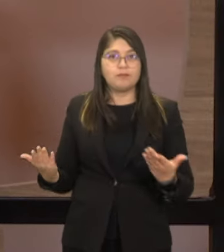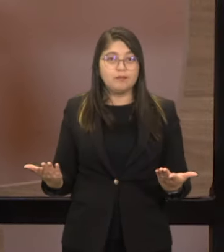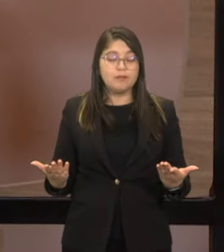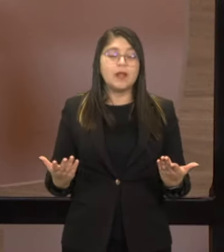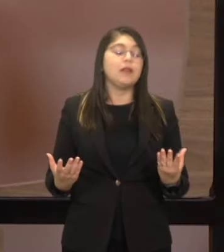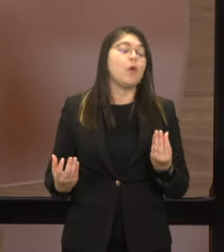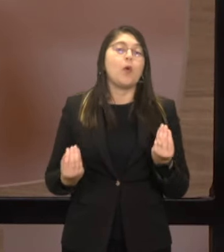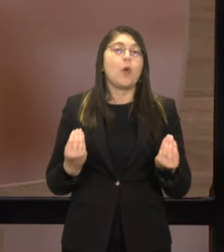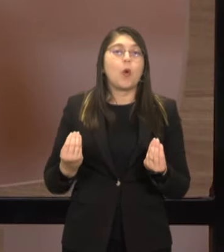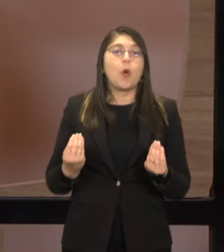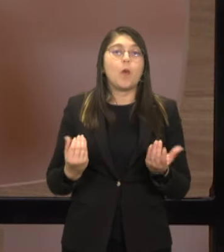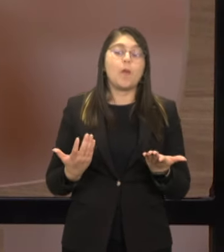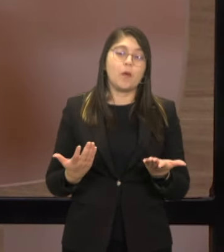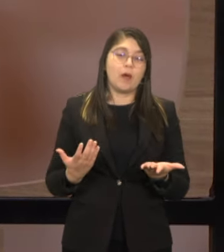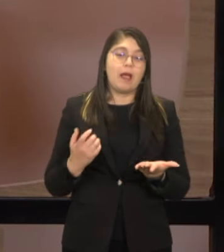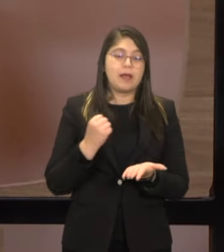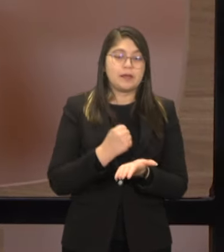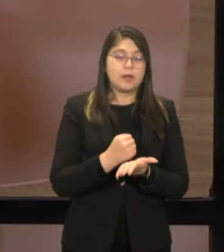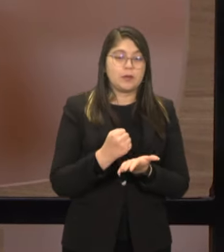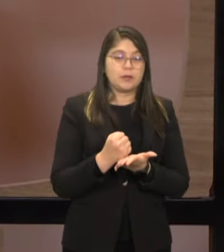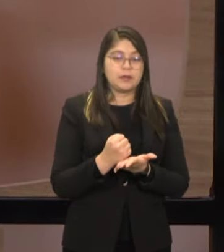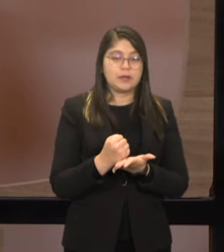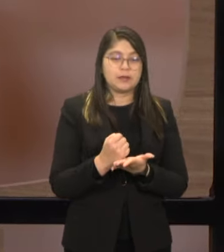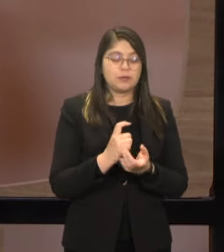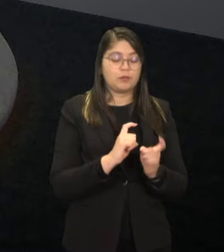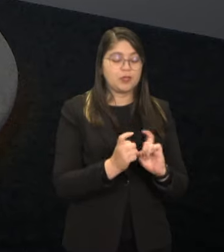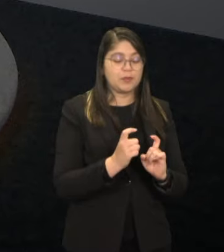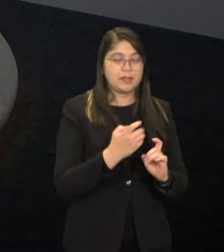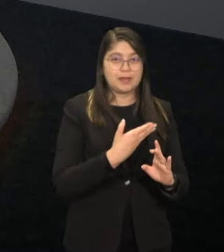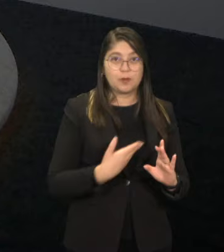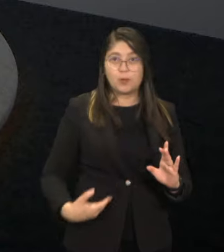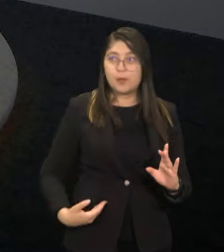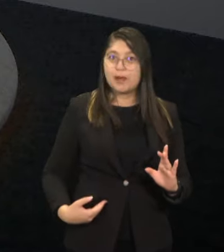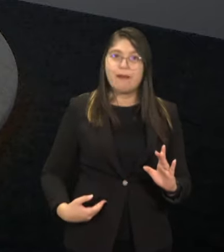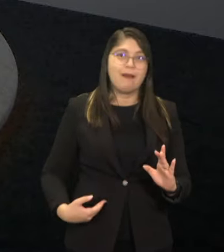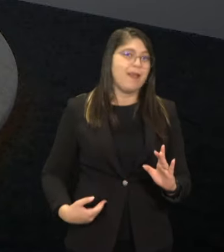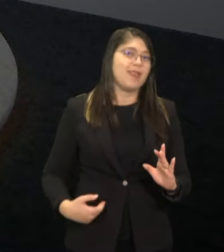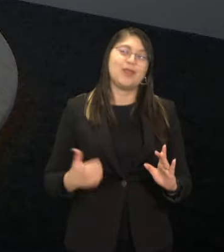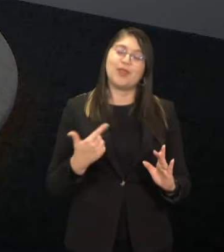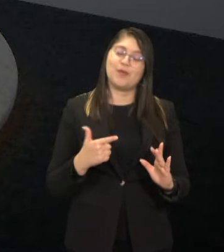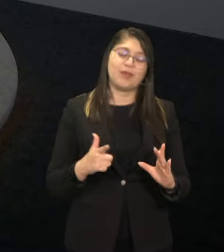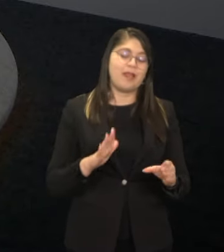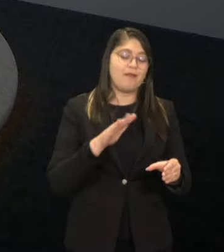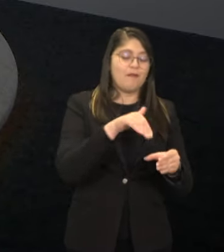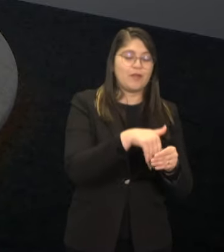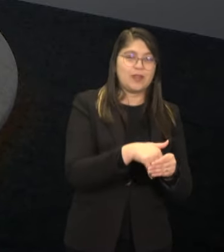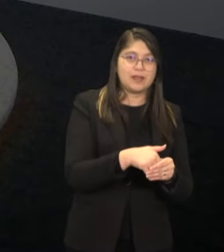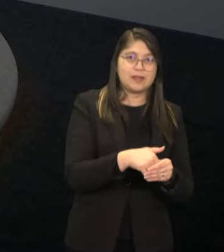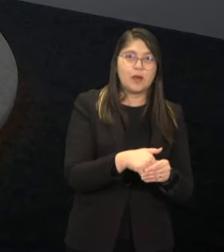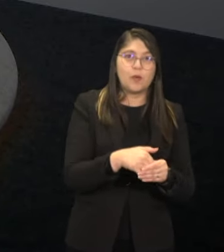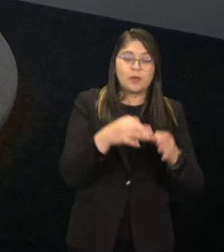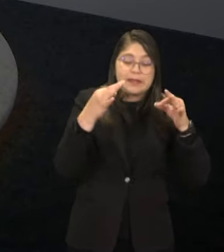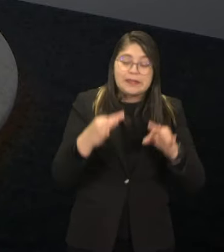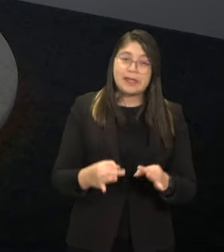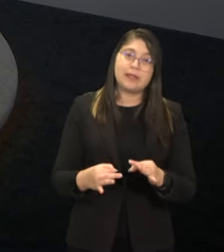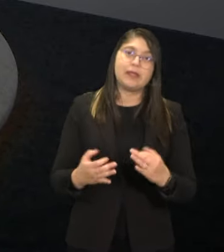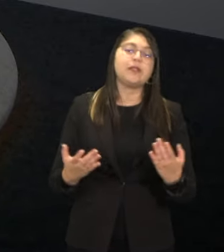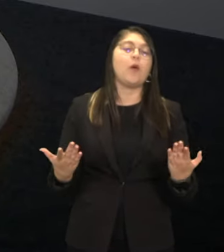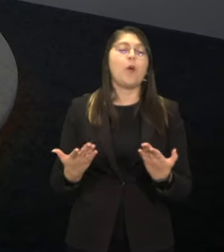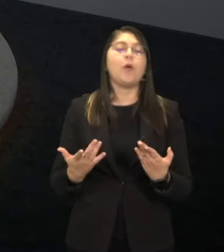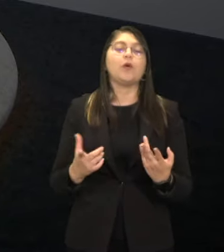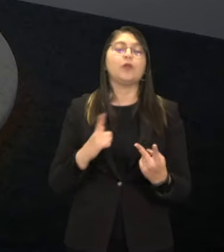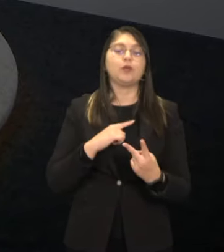contratação da administração pública não teria passado por essas 4 votações. Então são 2 itens que serão analisados e julgados nessa sessão,